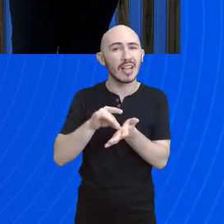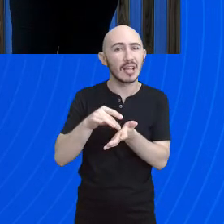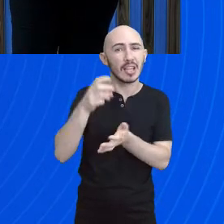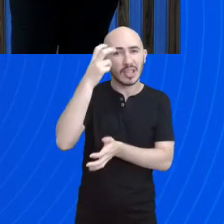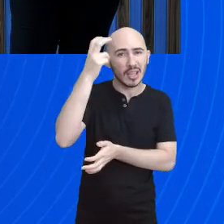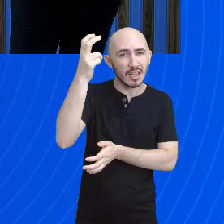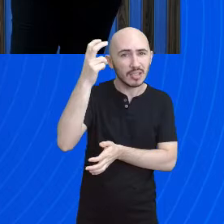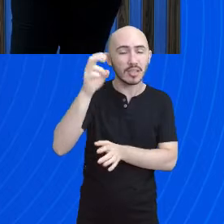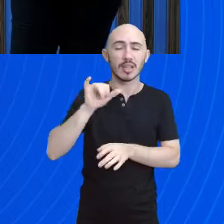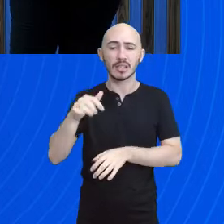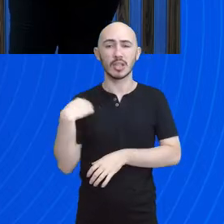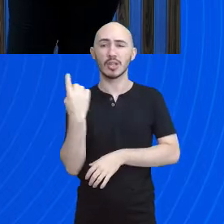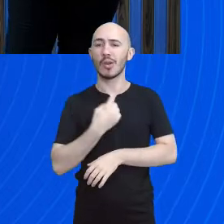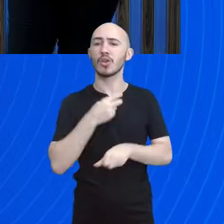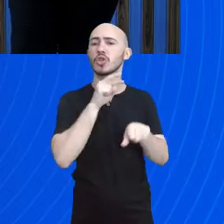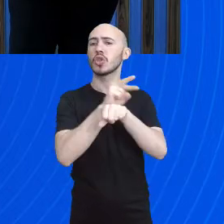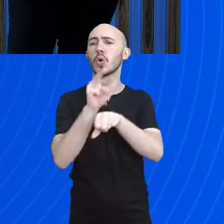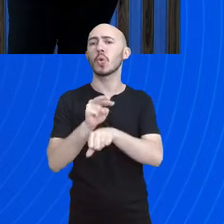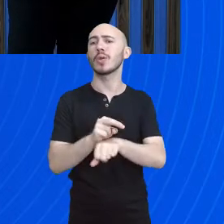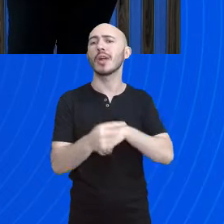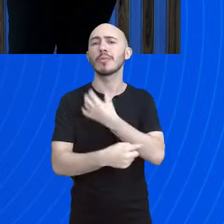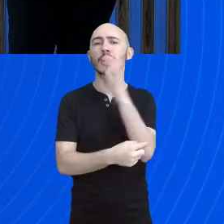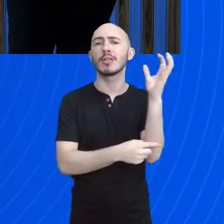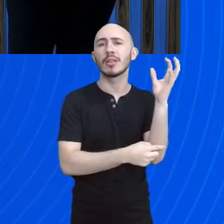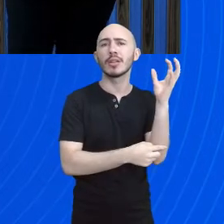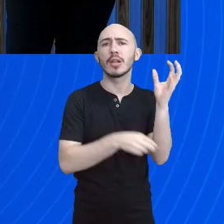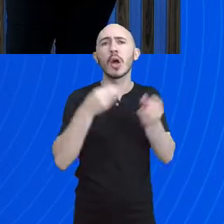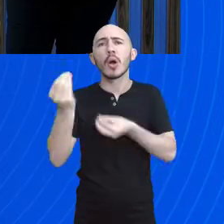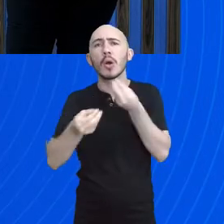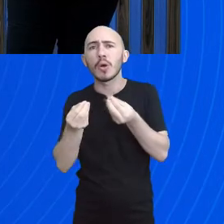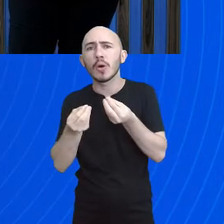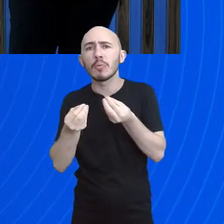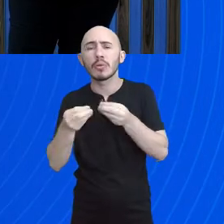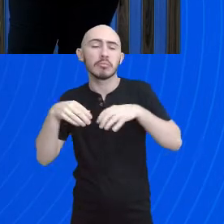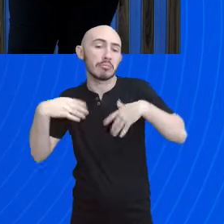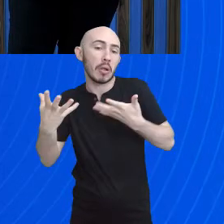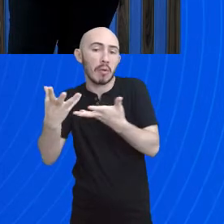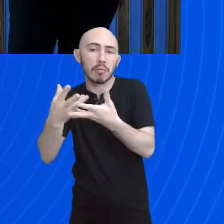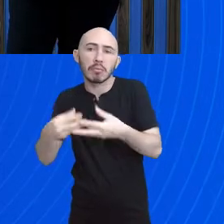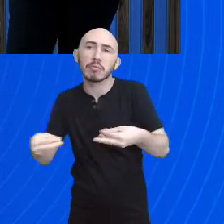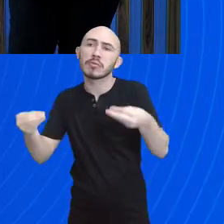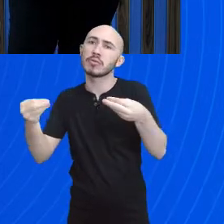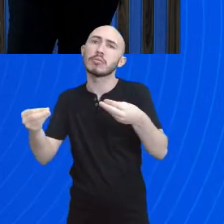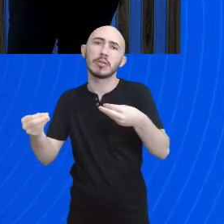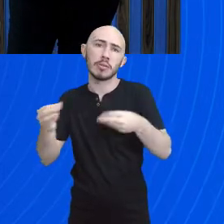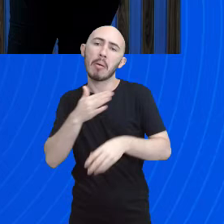recurso, fadado está, ó, a morrer na praia, viu?